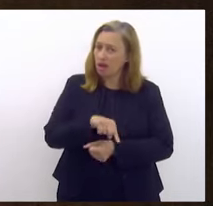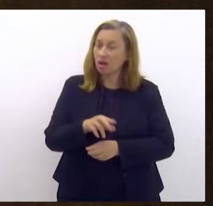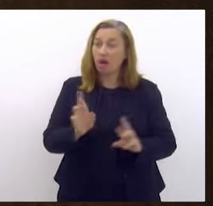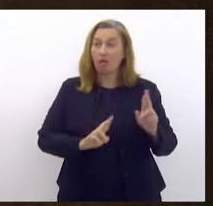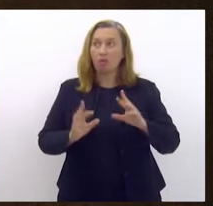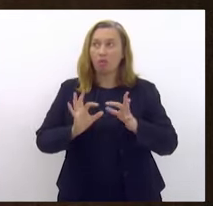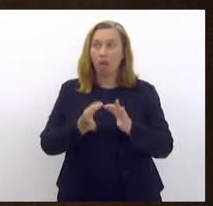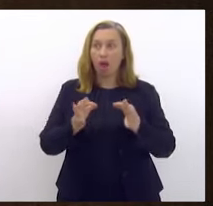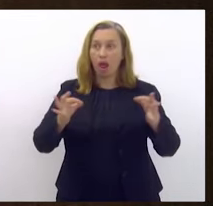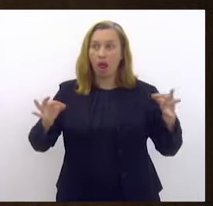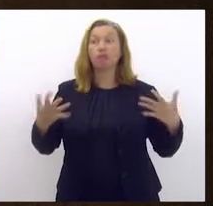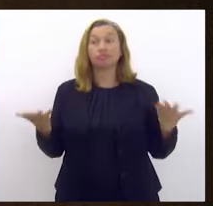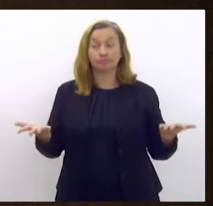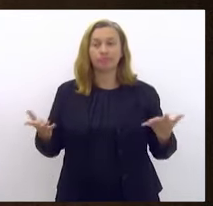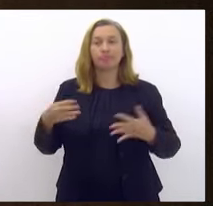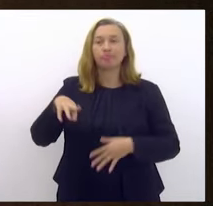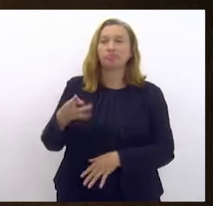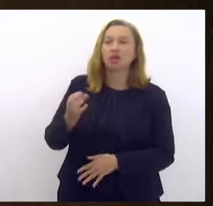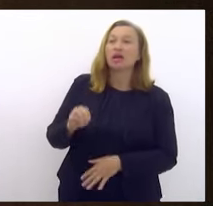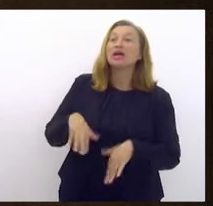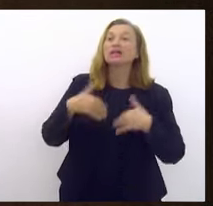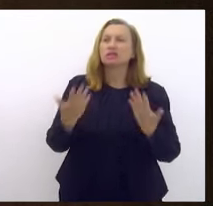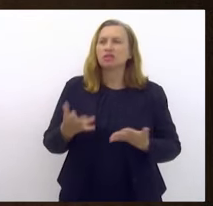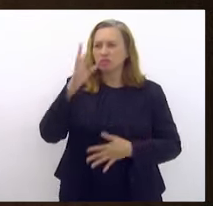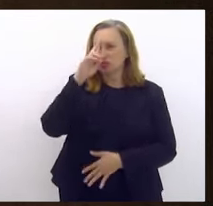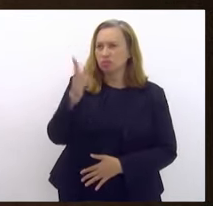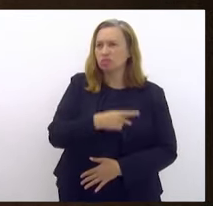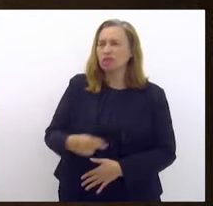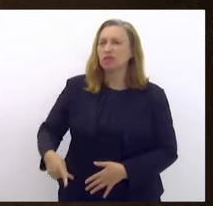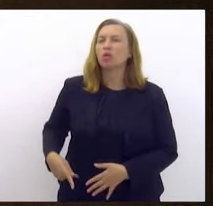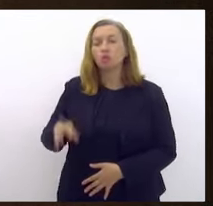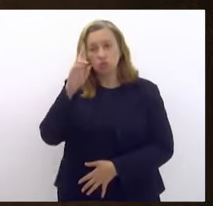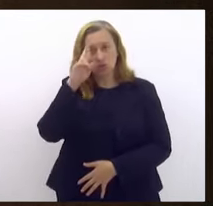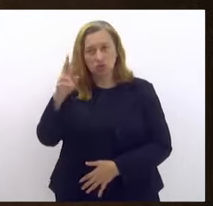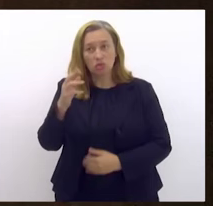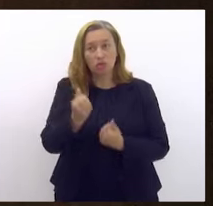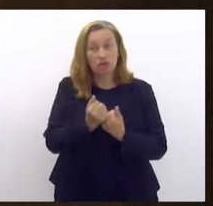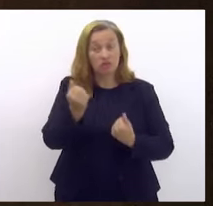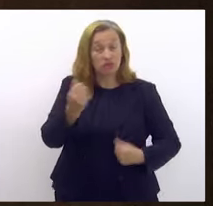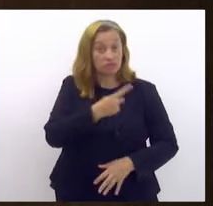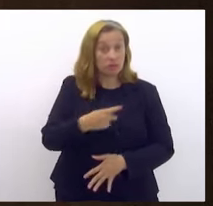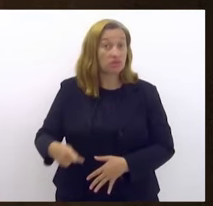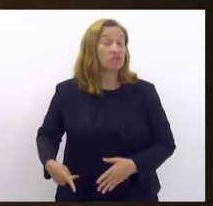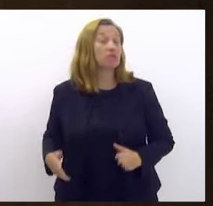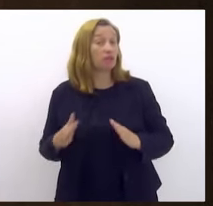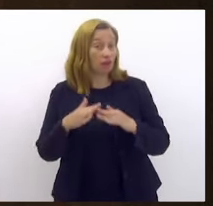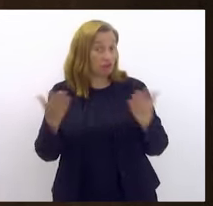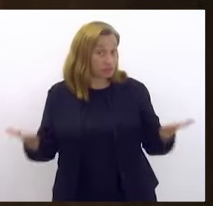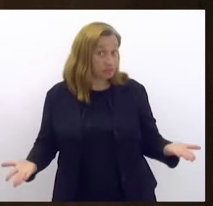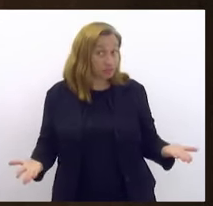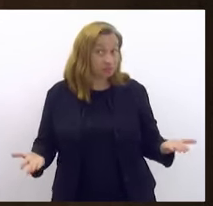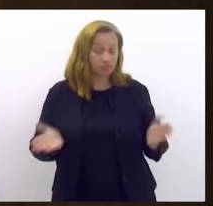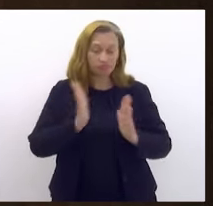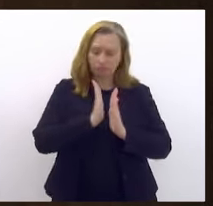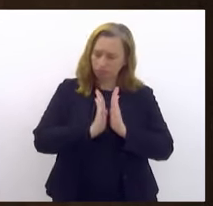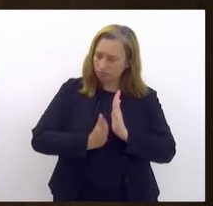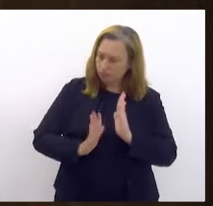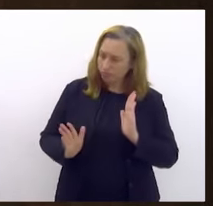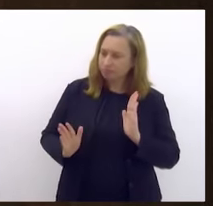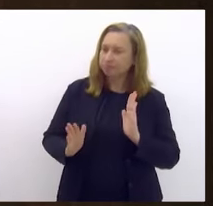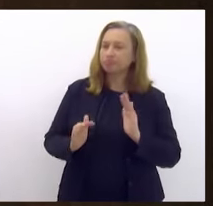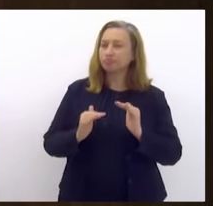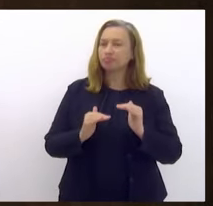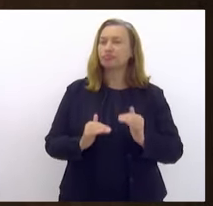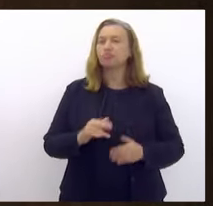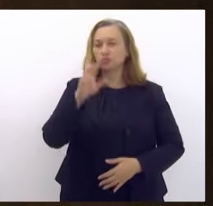é imensa, né, Marquinhos? Então, senhor presidente, o senhor é vice-presidente da Casa. Né? Na ordem de sucessão,